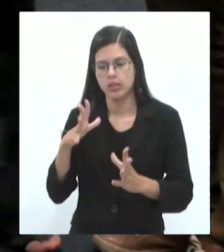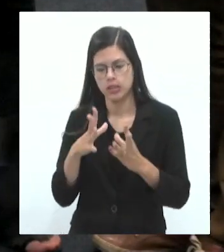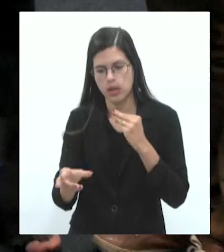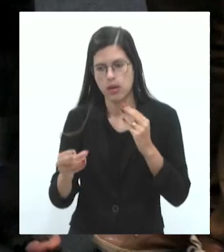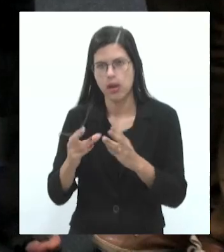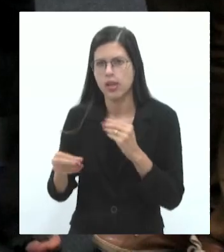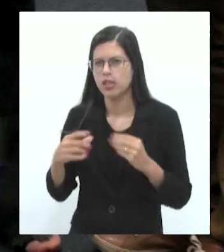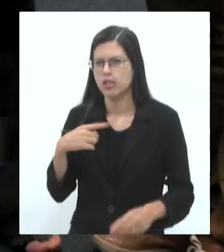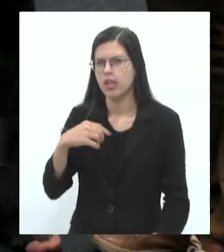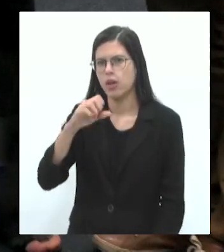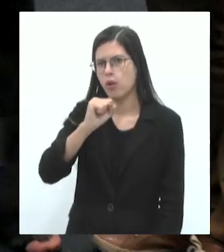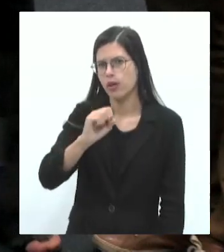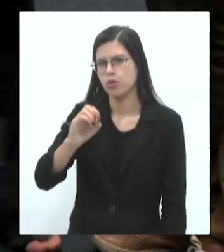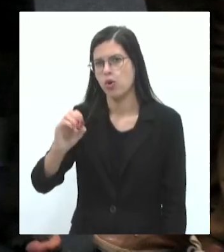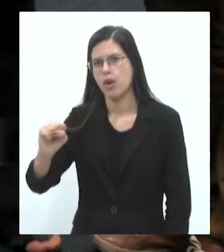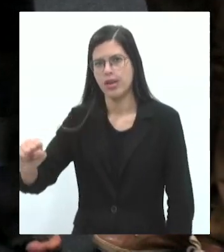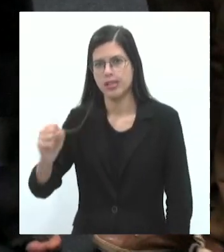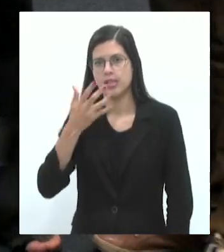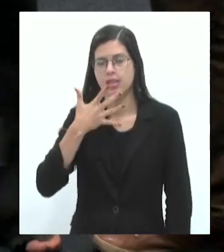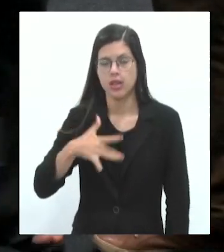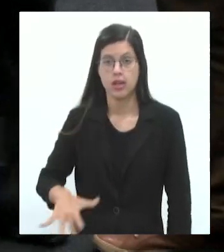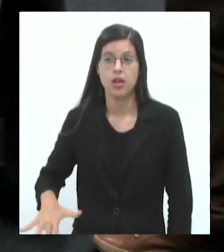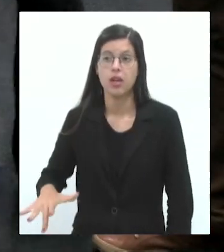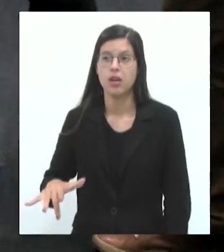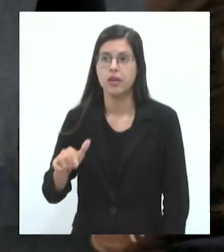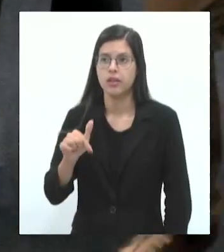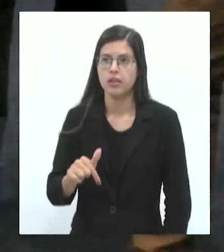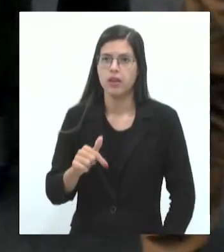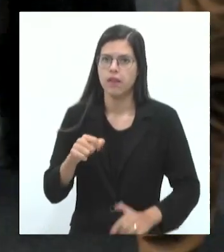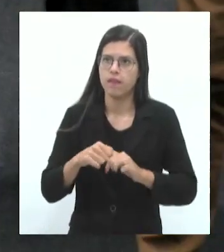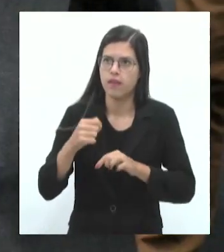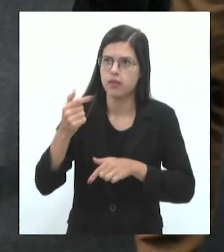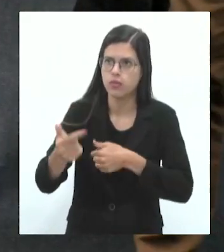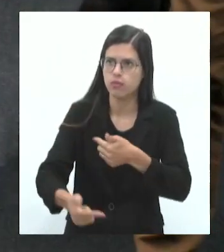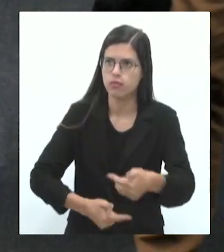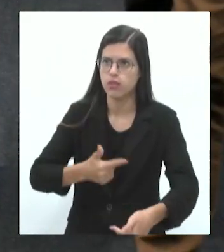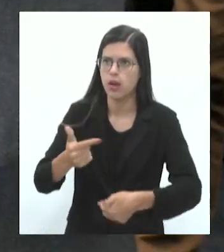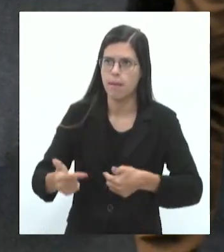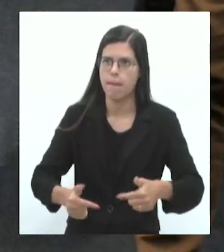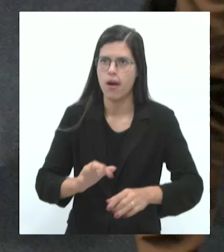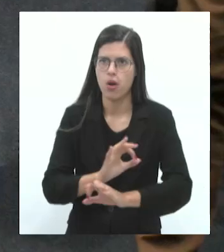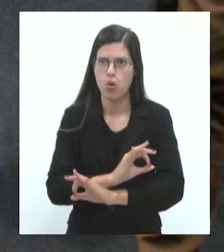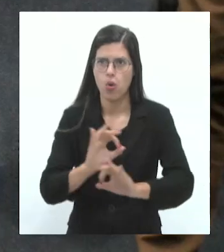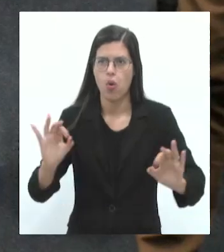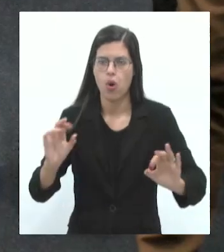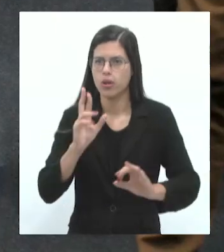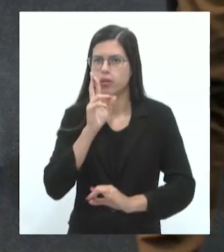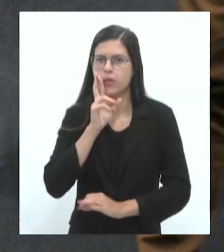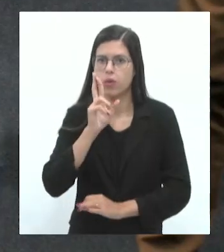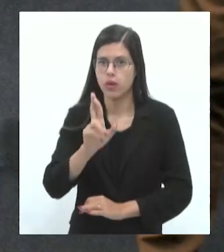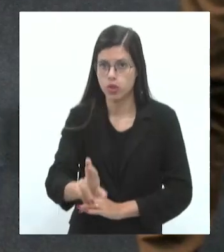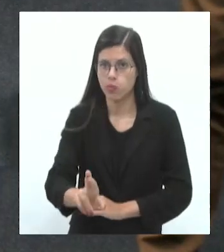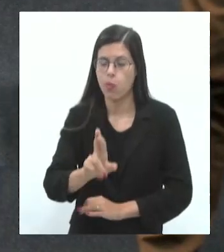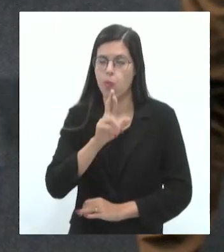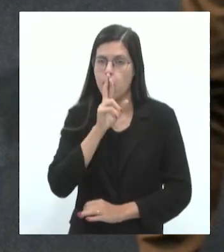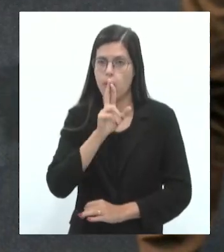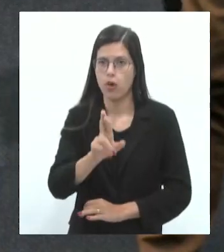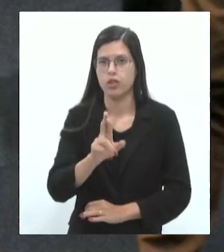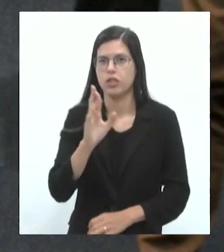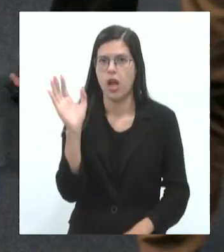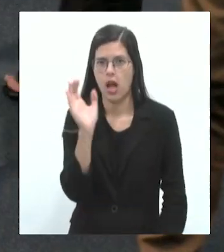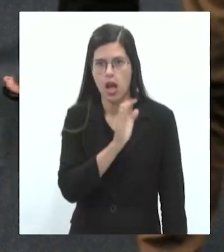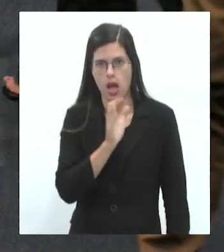SOS Crianças Desaparecidas no Estado, que faz um trabalho de excelência, com respostas muito rápidas, mas